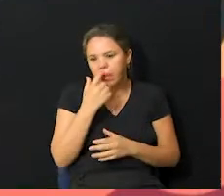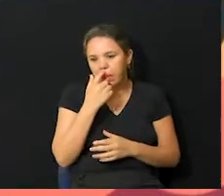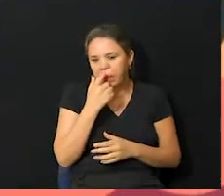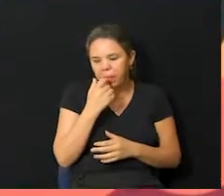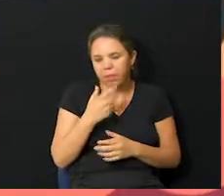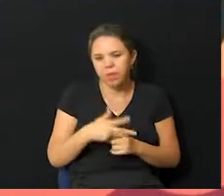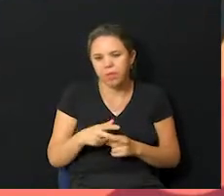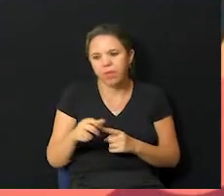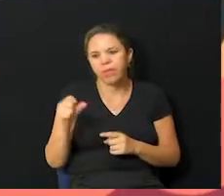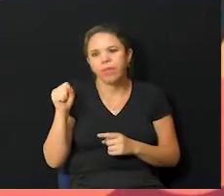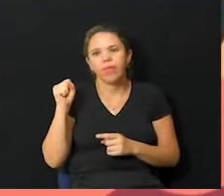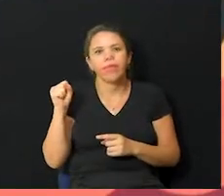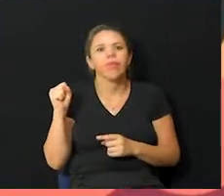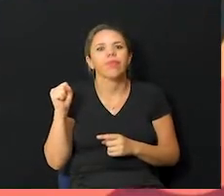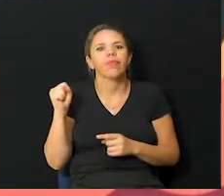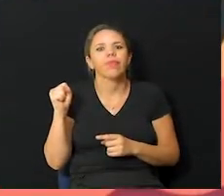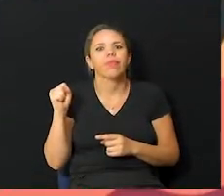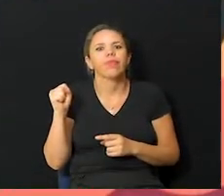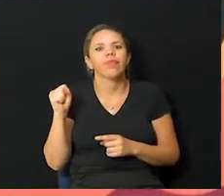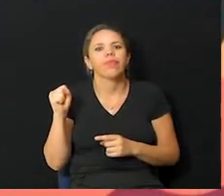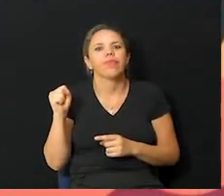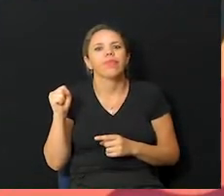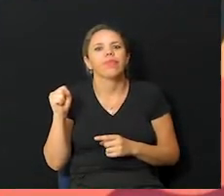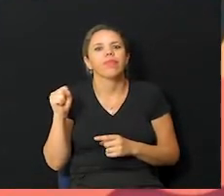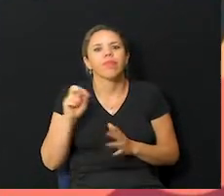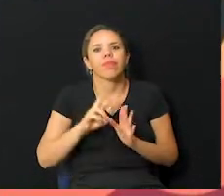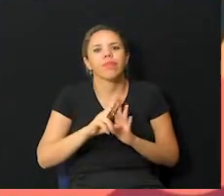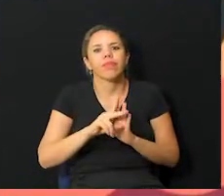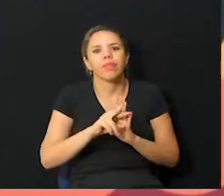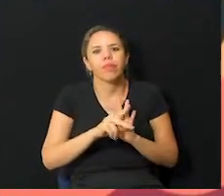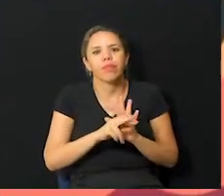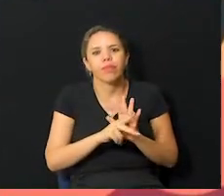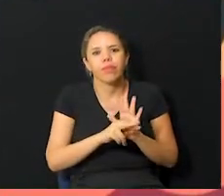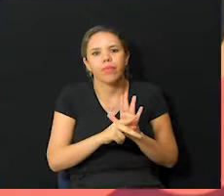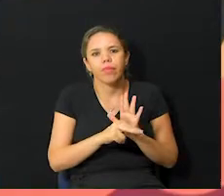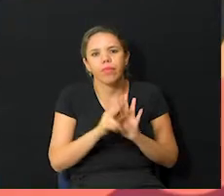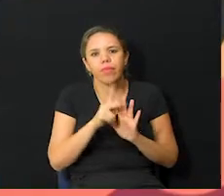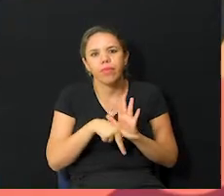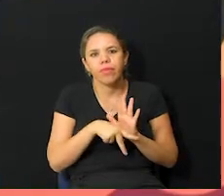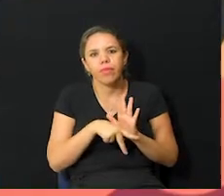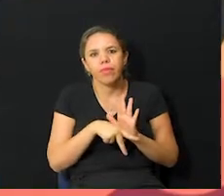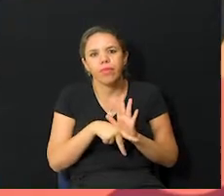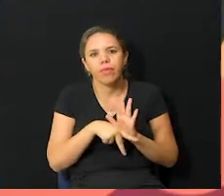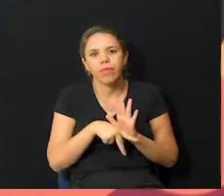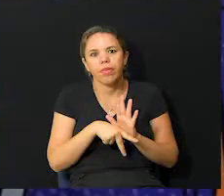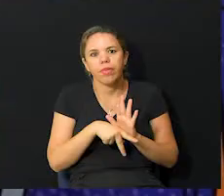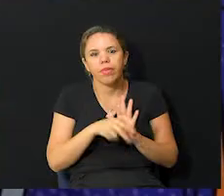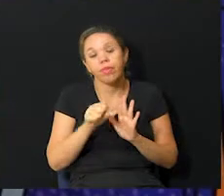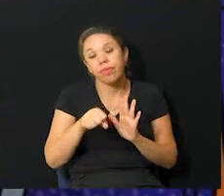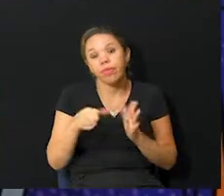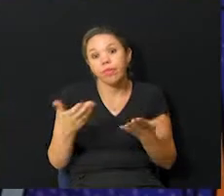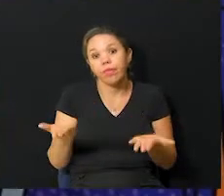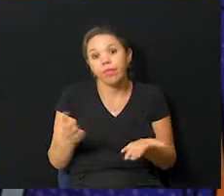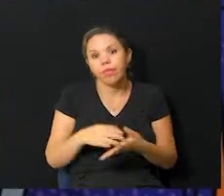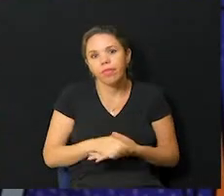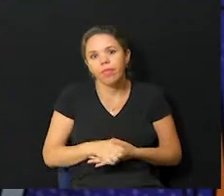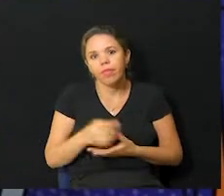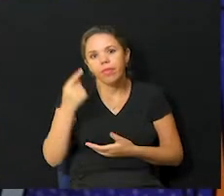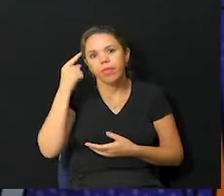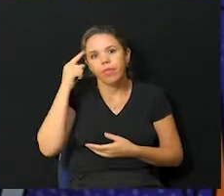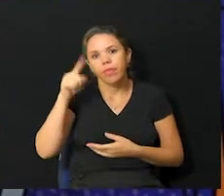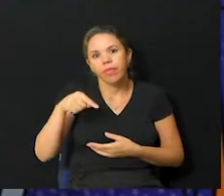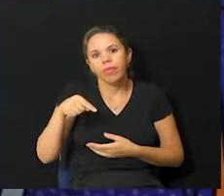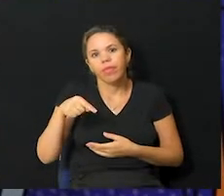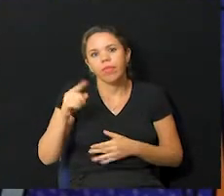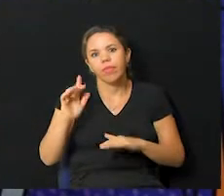e saindo ali e tomando conta de vários outros projetos, né? Pois é, essa é a ideia